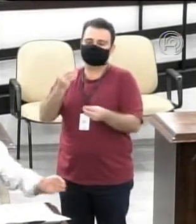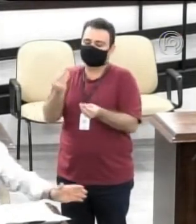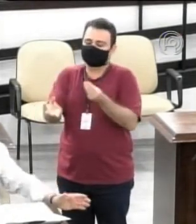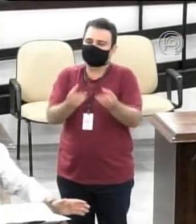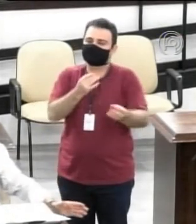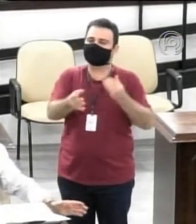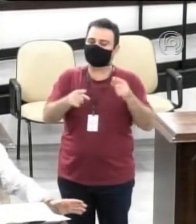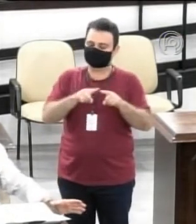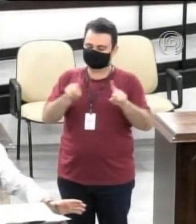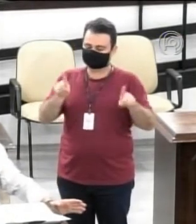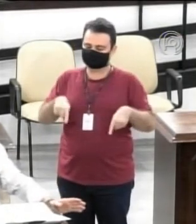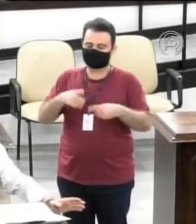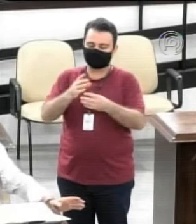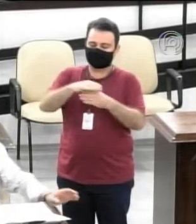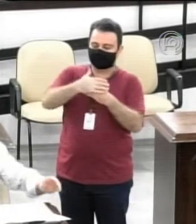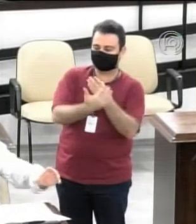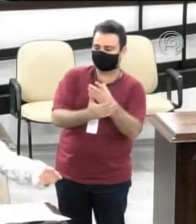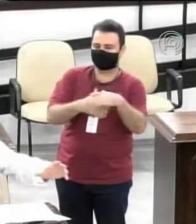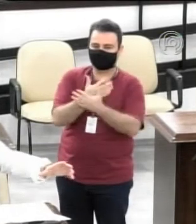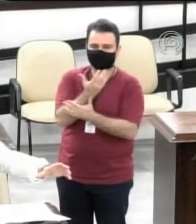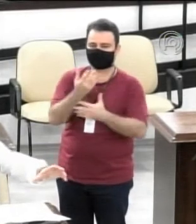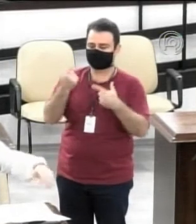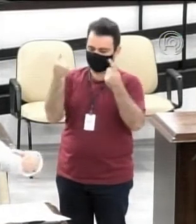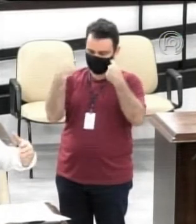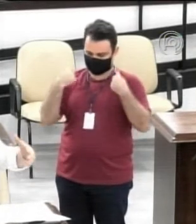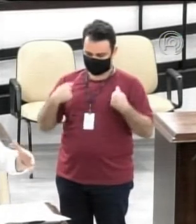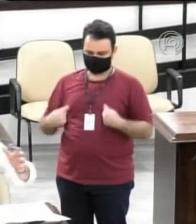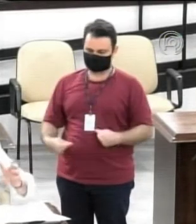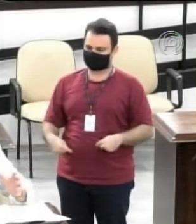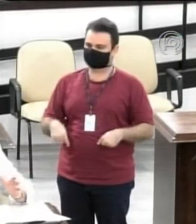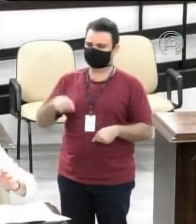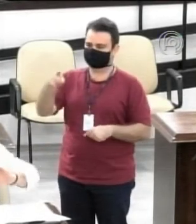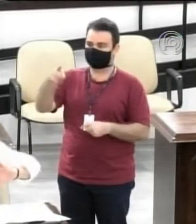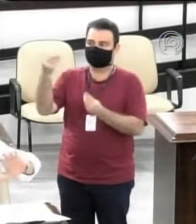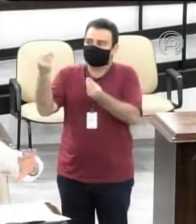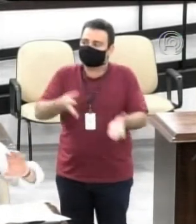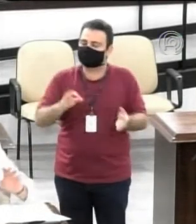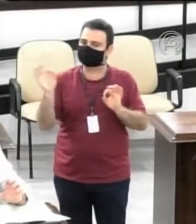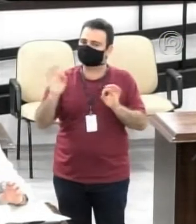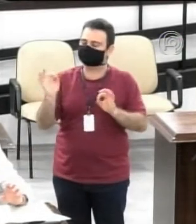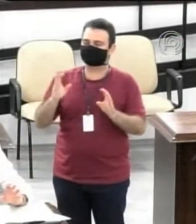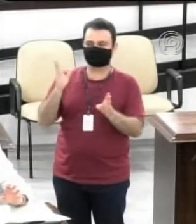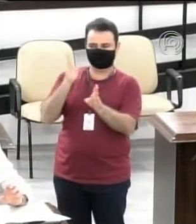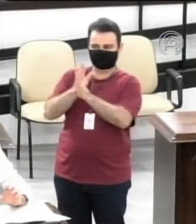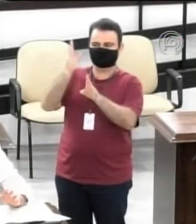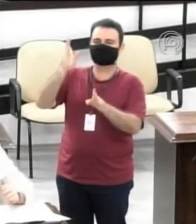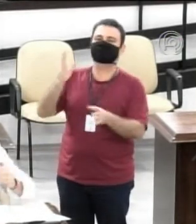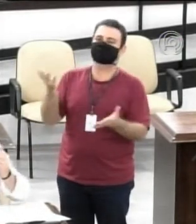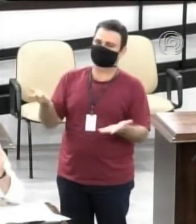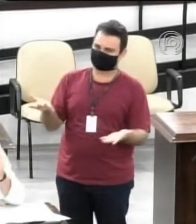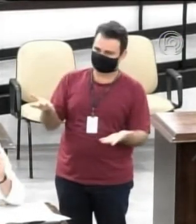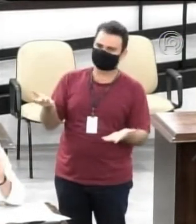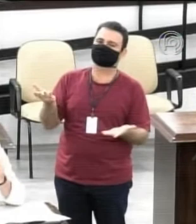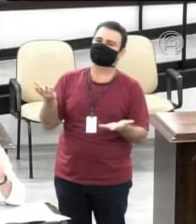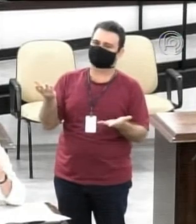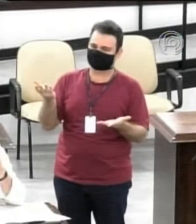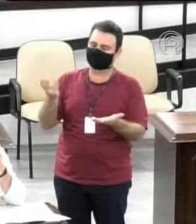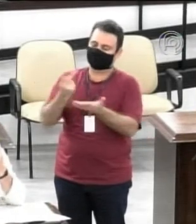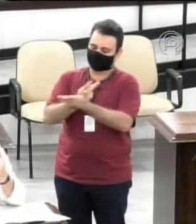São José do Rio Preto e região. Paranhos disse que o SET recebeu denúncia de que não é concedido aos